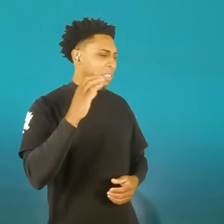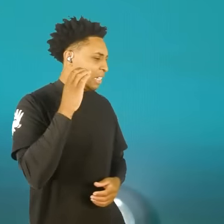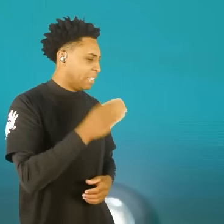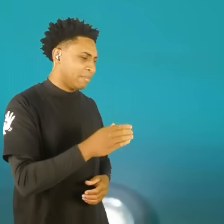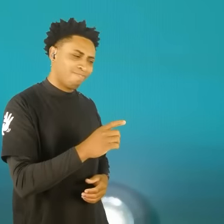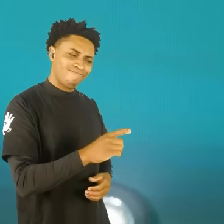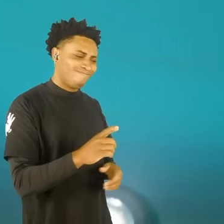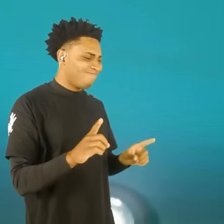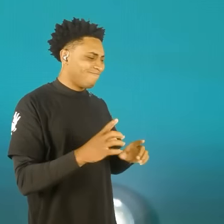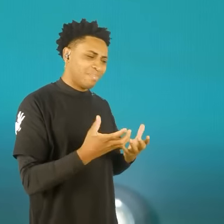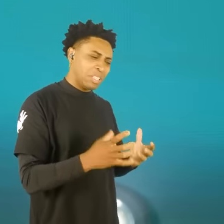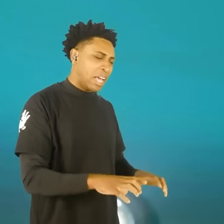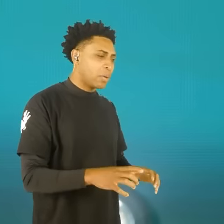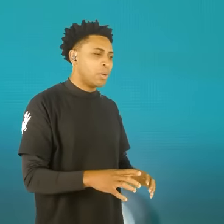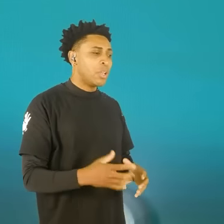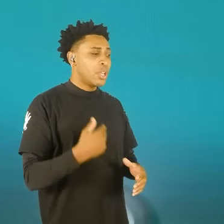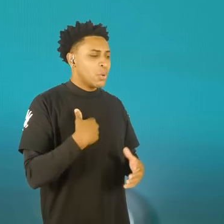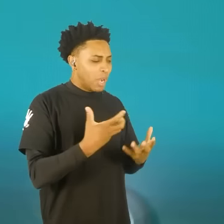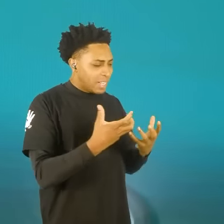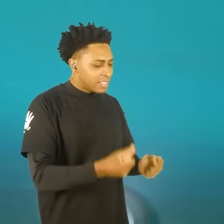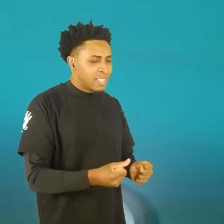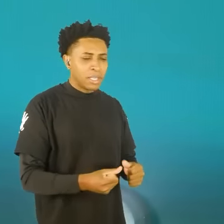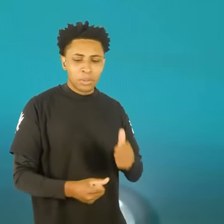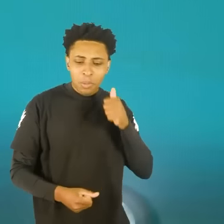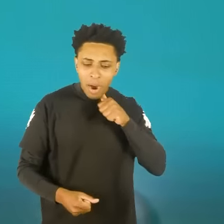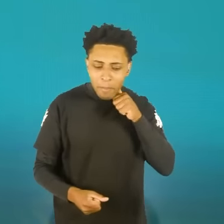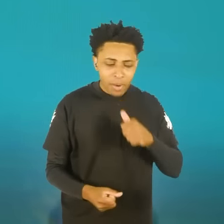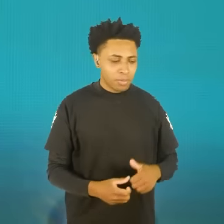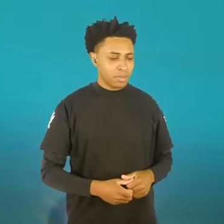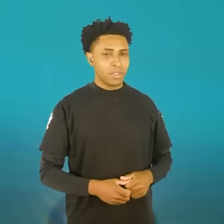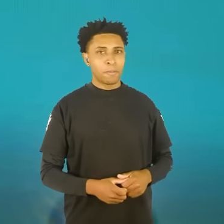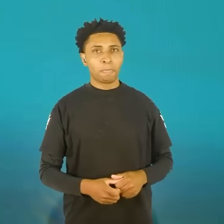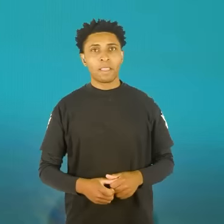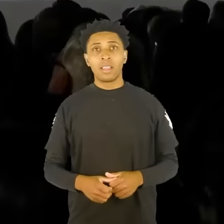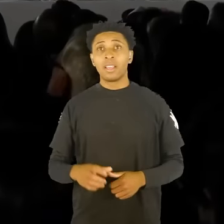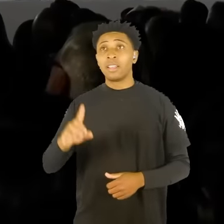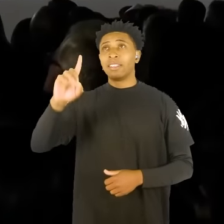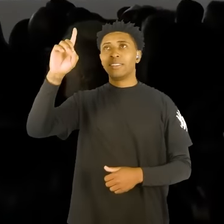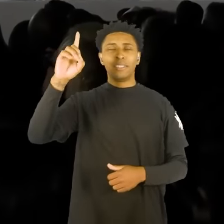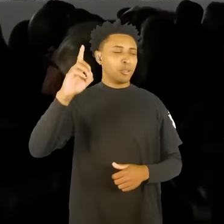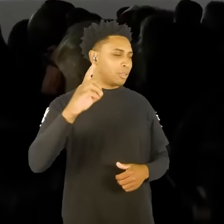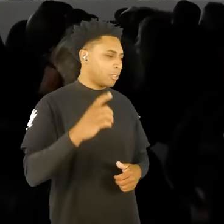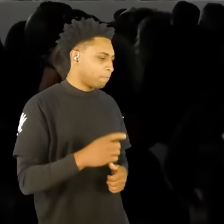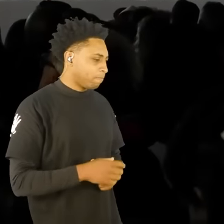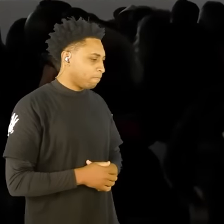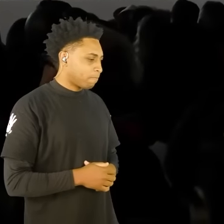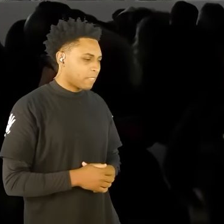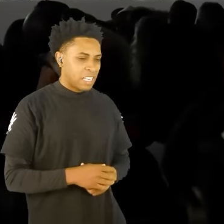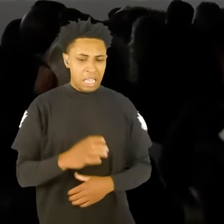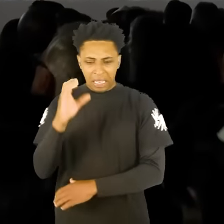Caim, e aceito você, Abel. E a Bíblia diz que na hora que Deus rejeita Caim, o semblante de